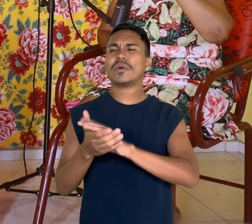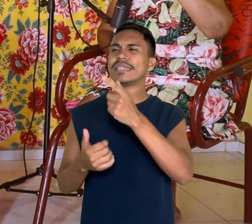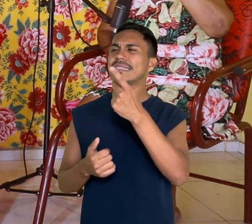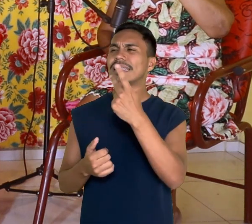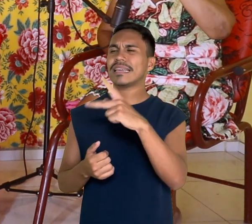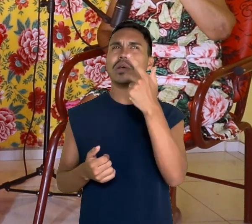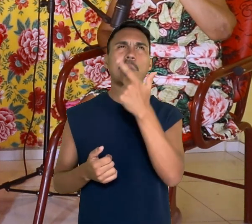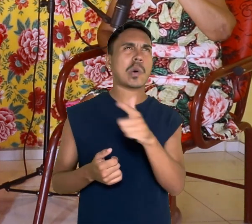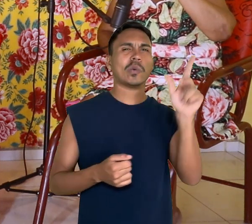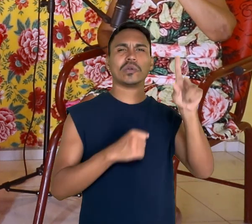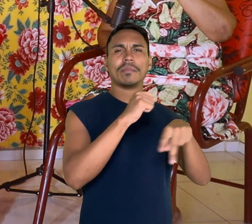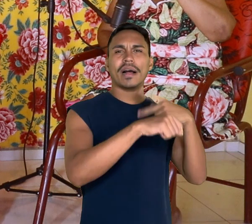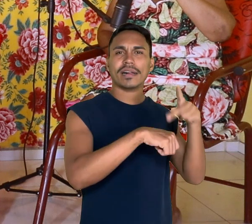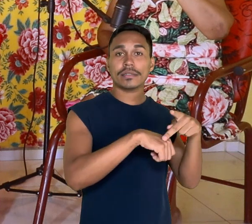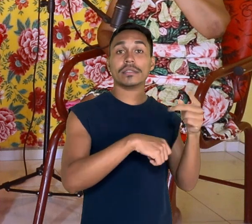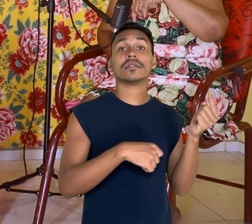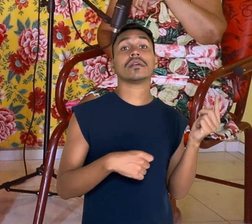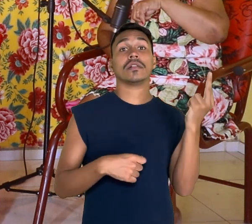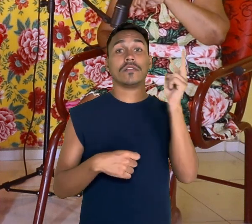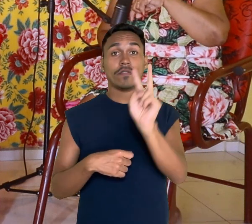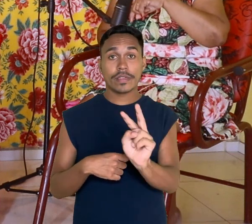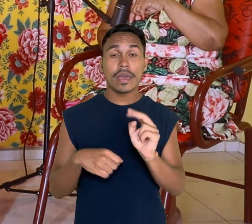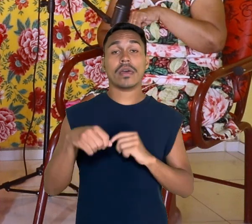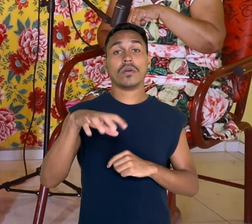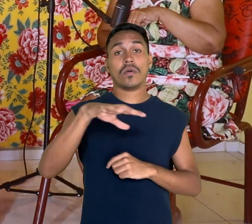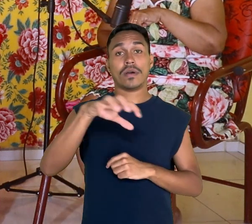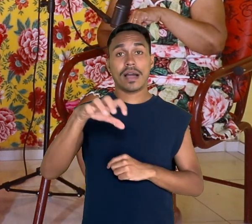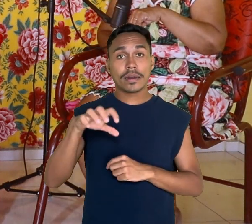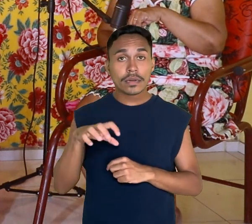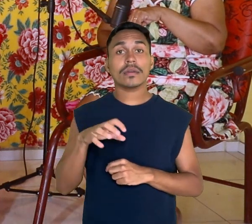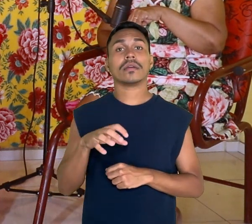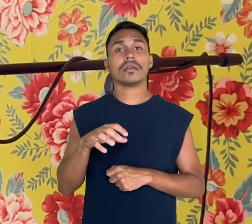de outro país, que agora eu não consigo lembrar. Eles vieram aqui para o Cariri.